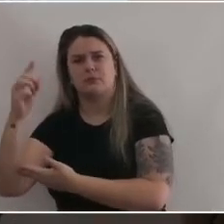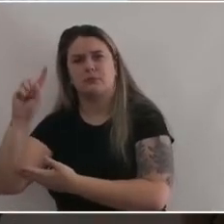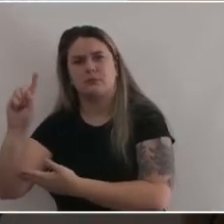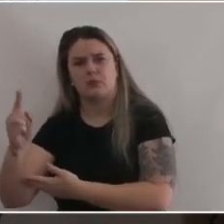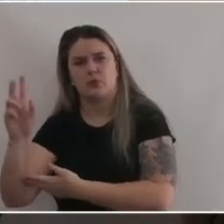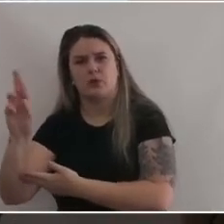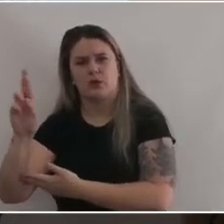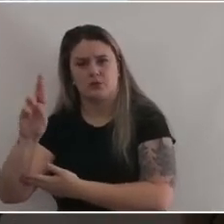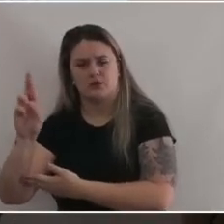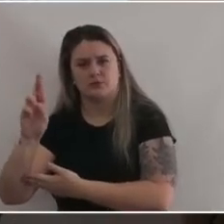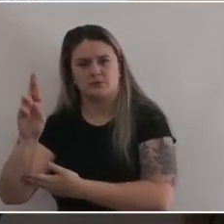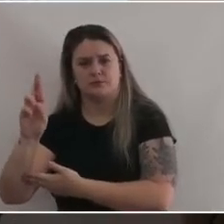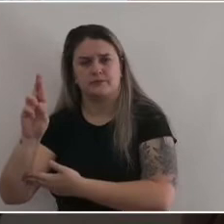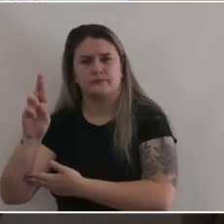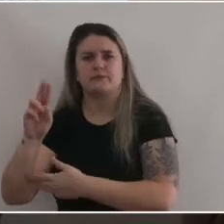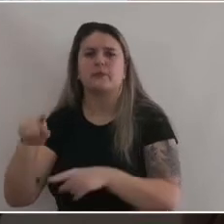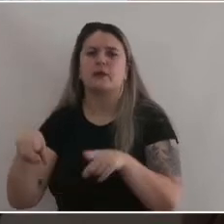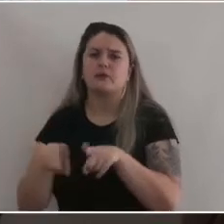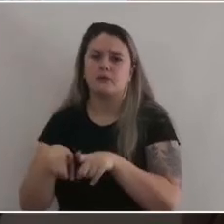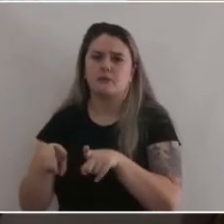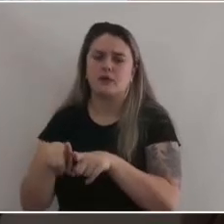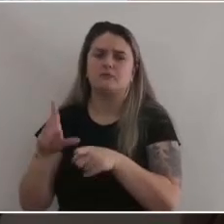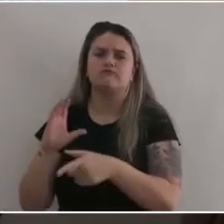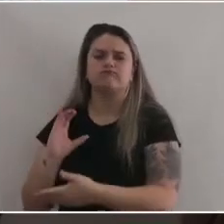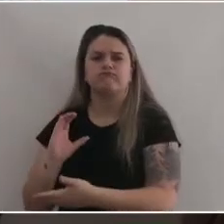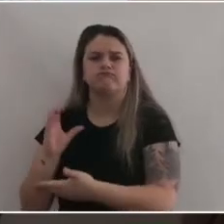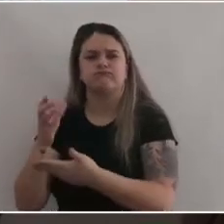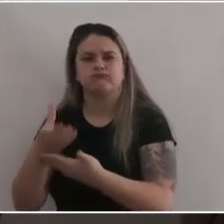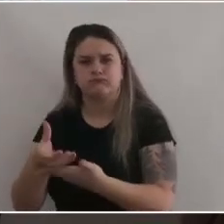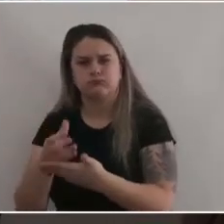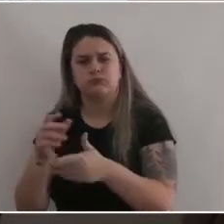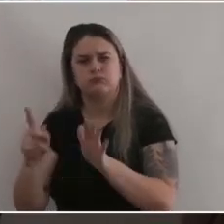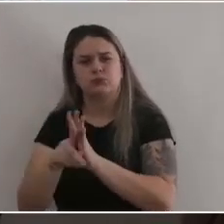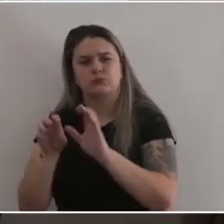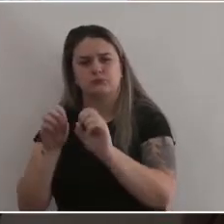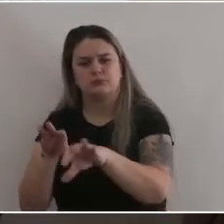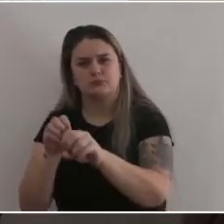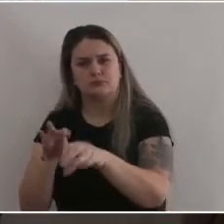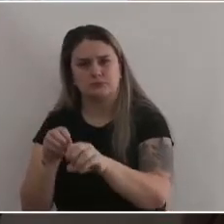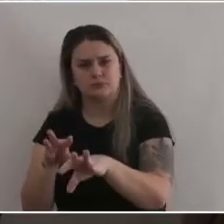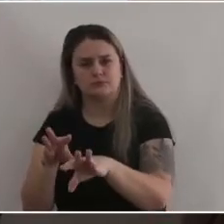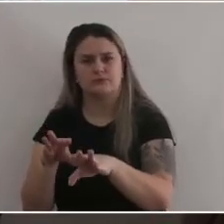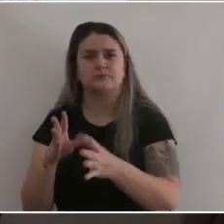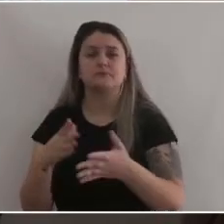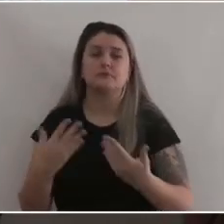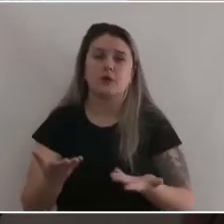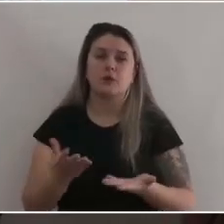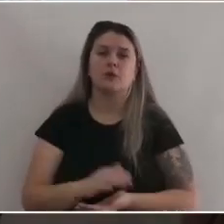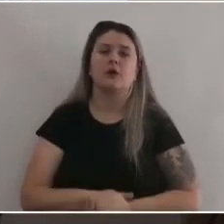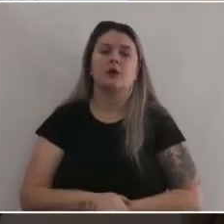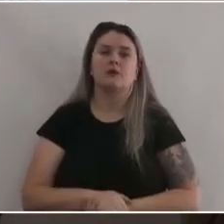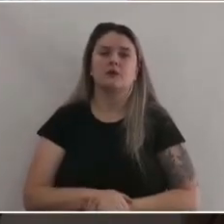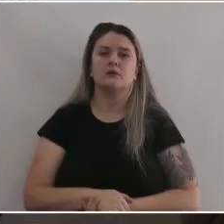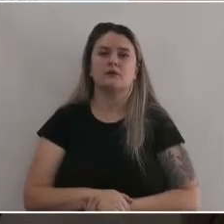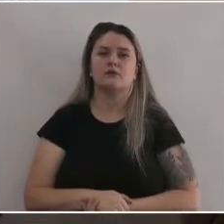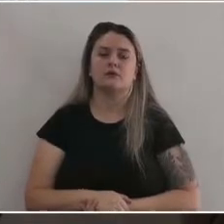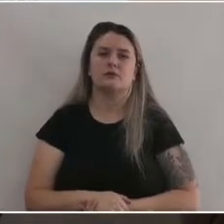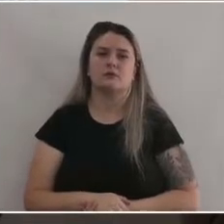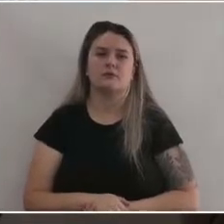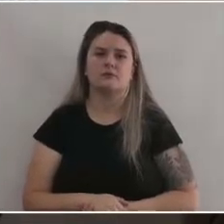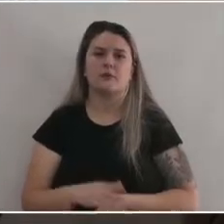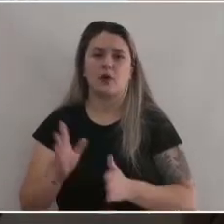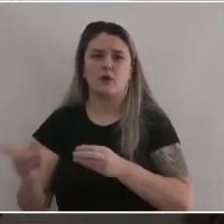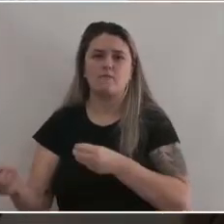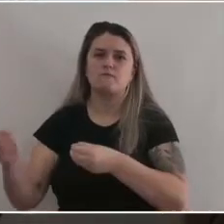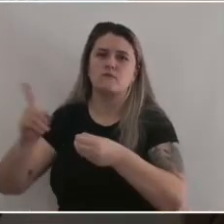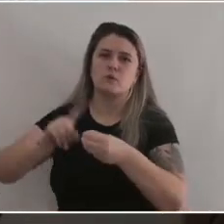R$444.000. Também veio um recurso para a educação no combate ao Covid. Então, ao retorno